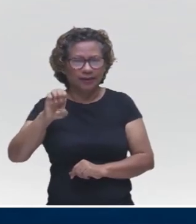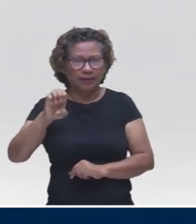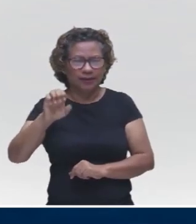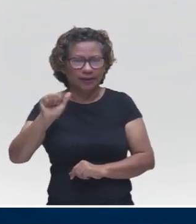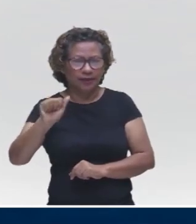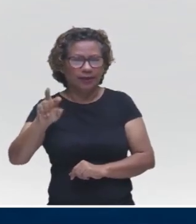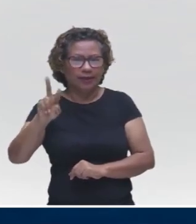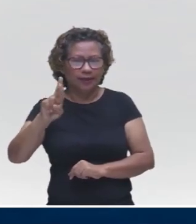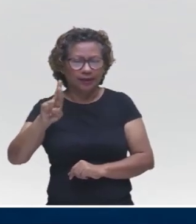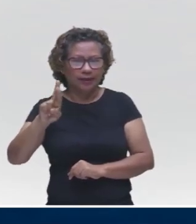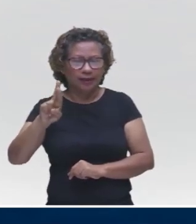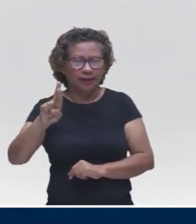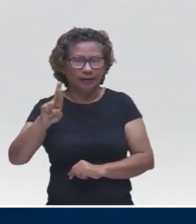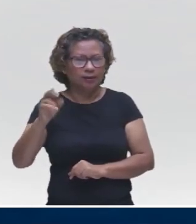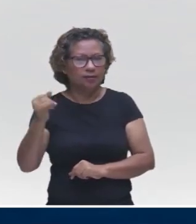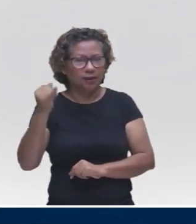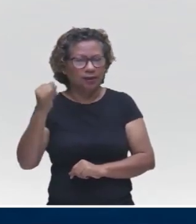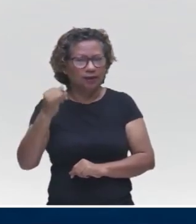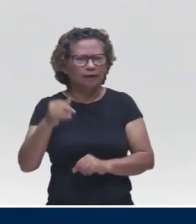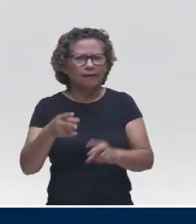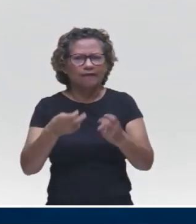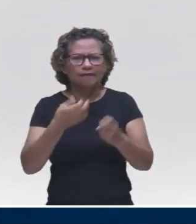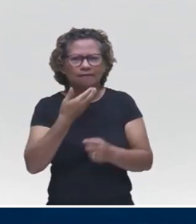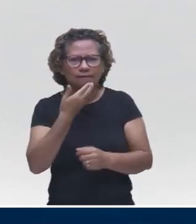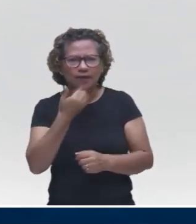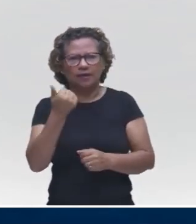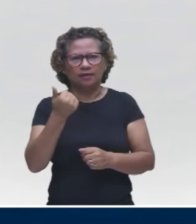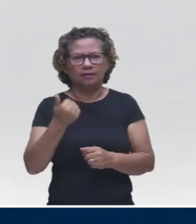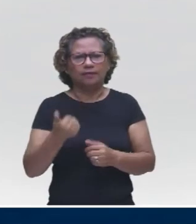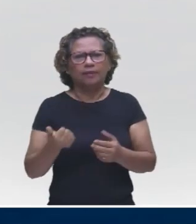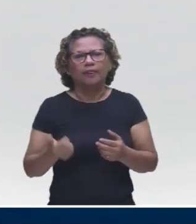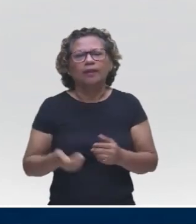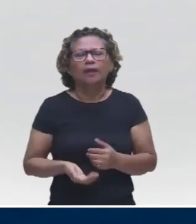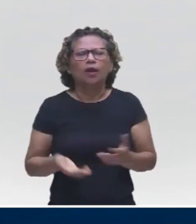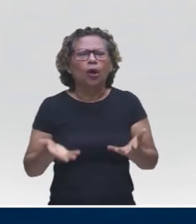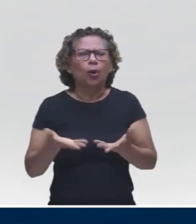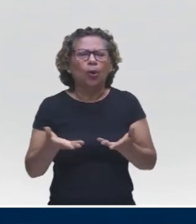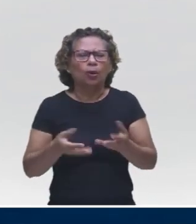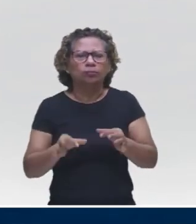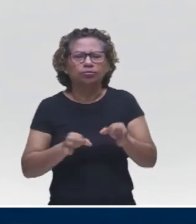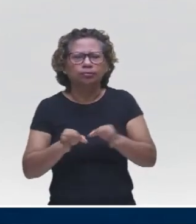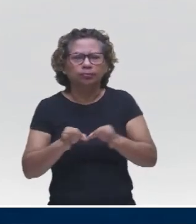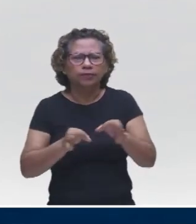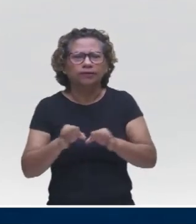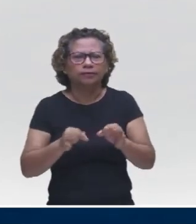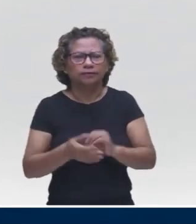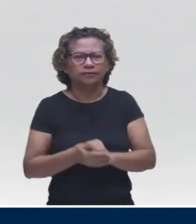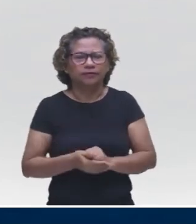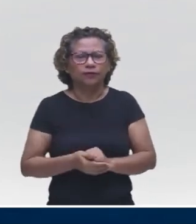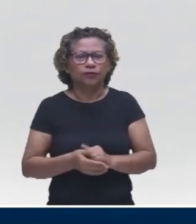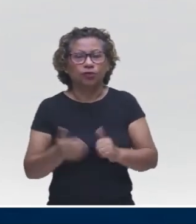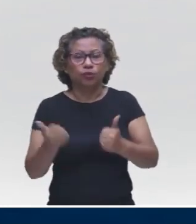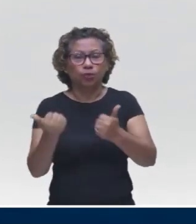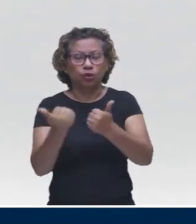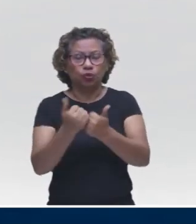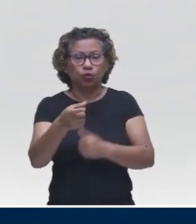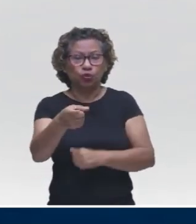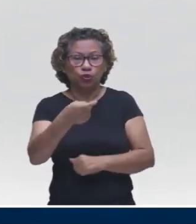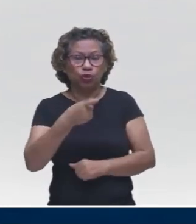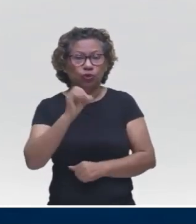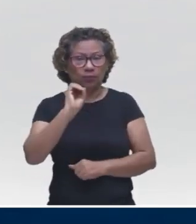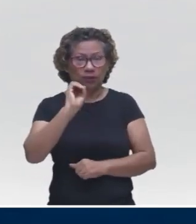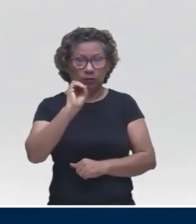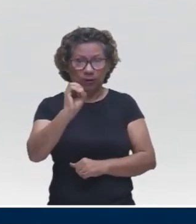mais 8. Quem vai ser a f de zero? 2 vezes 0, 0, né? Isso daqui